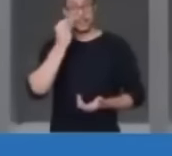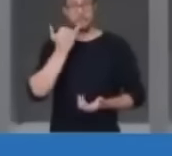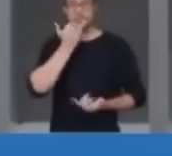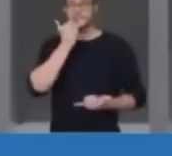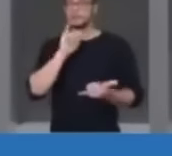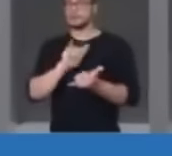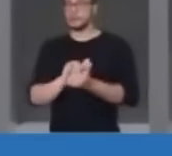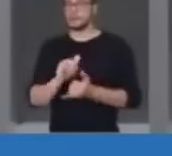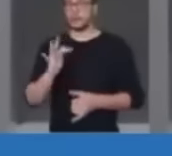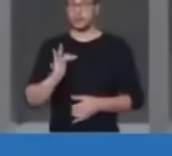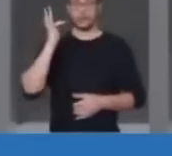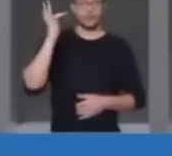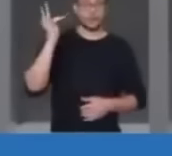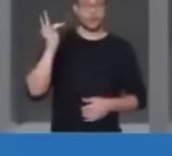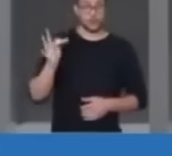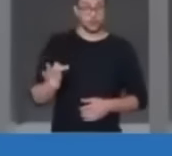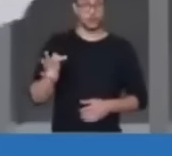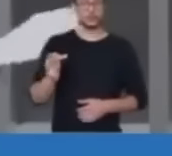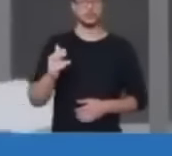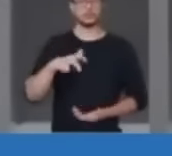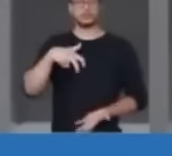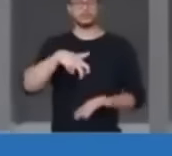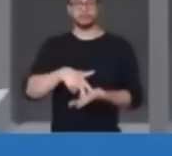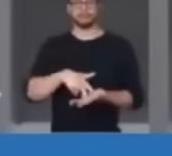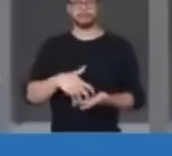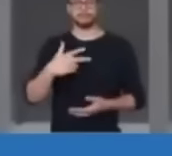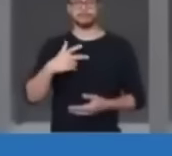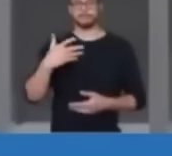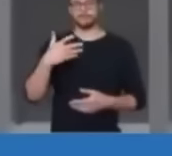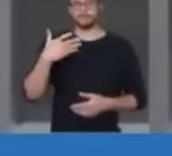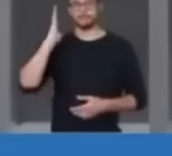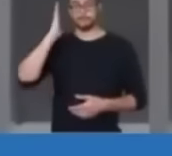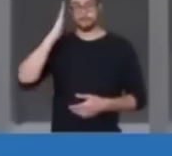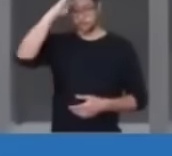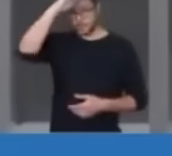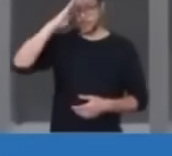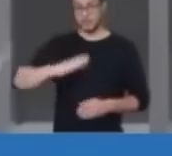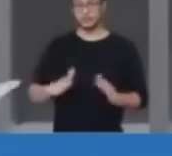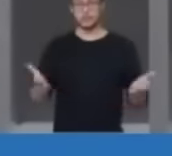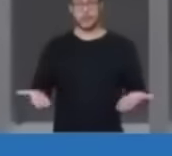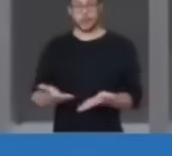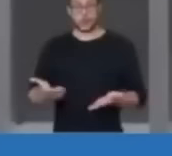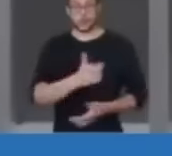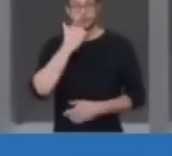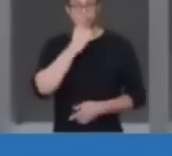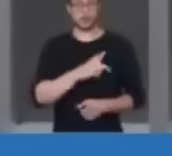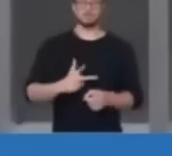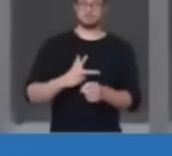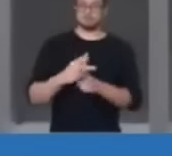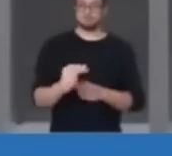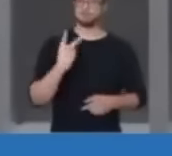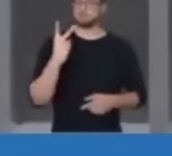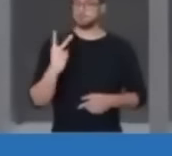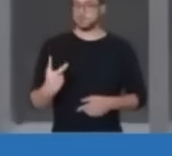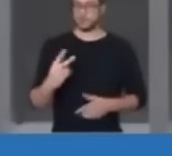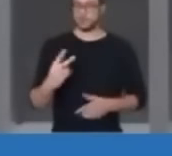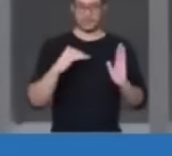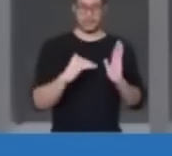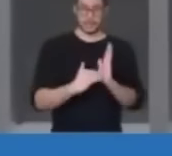estará preso Jair bolsonaro hoje Portanto uma vitória no Supremo e uma vitória na Câmara termina o segundo turno e nós estamos